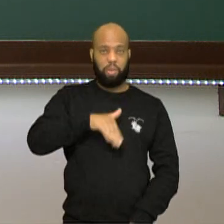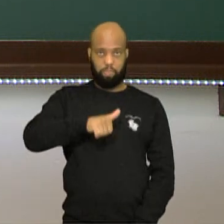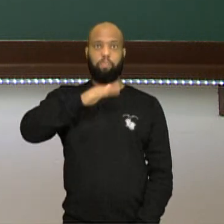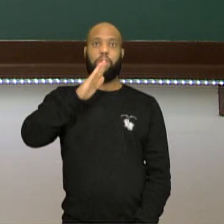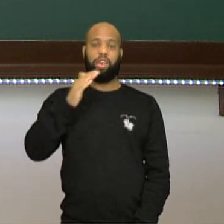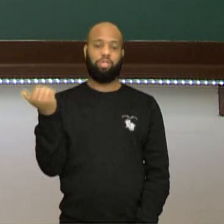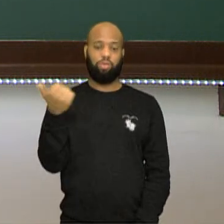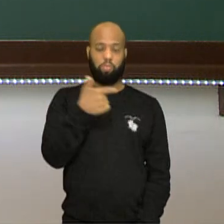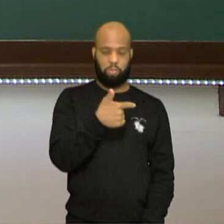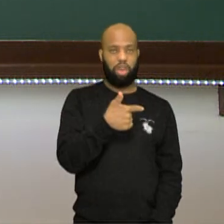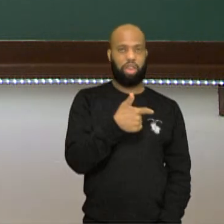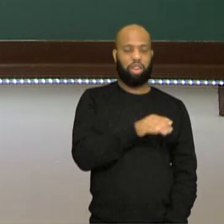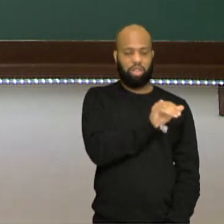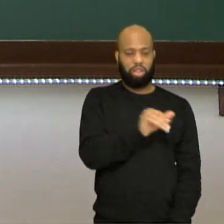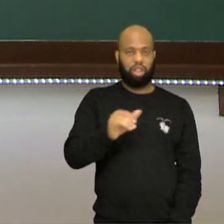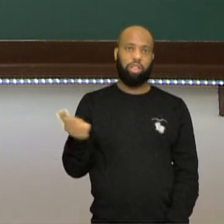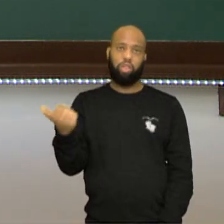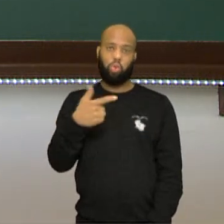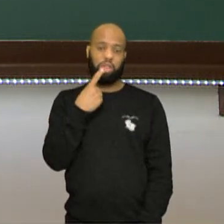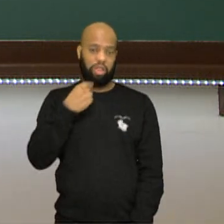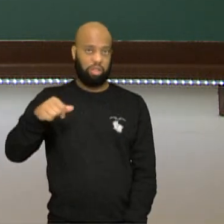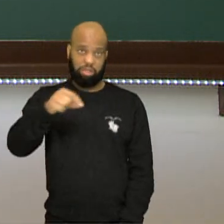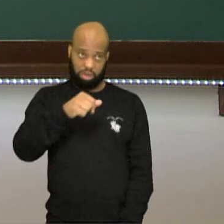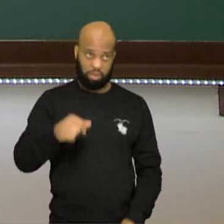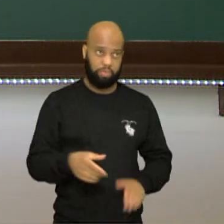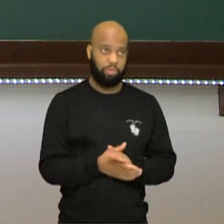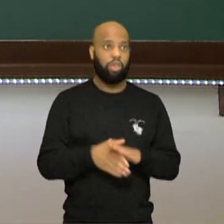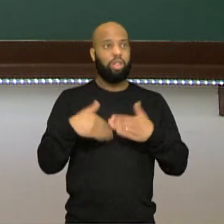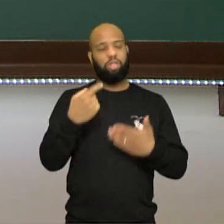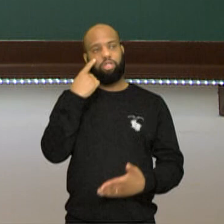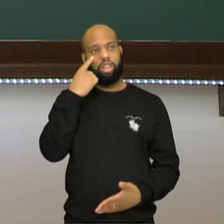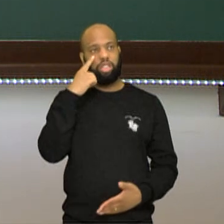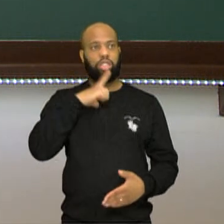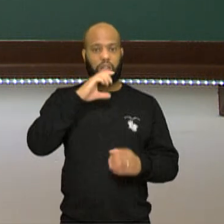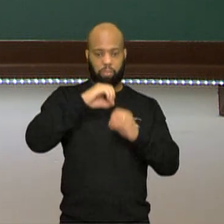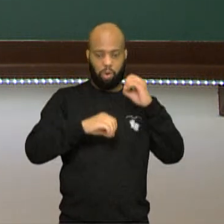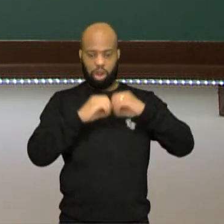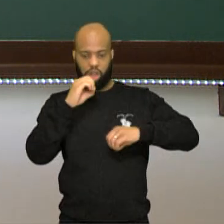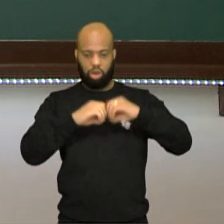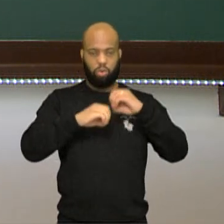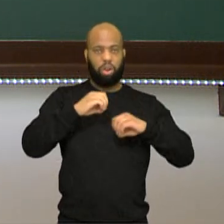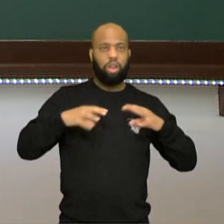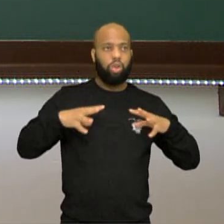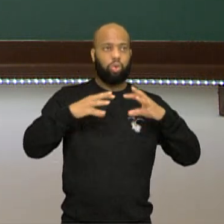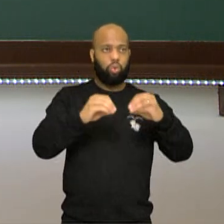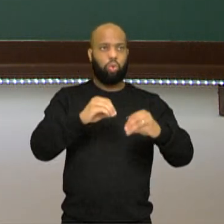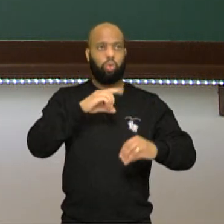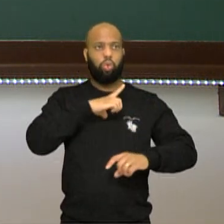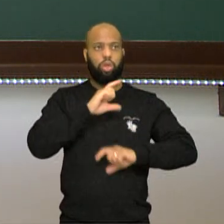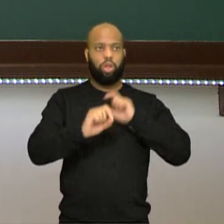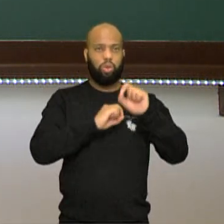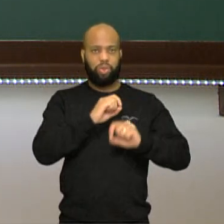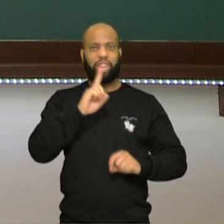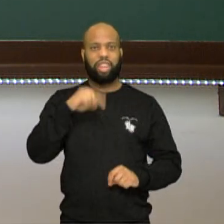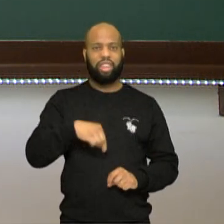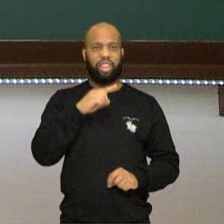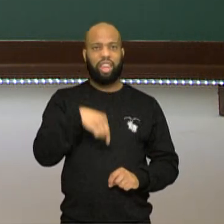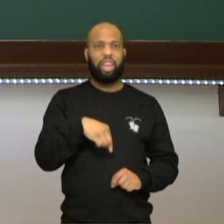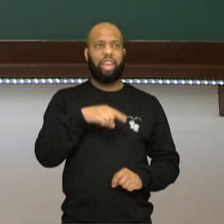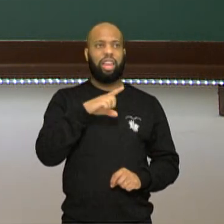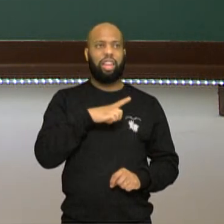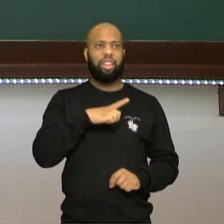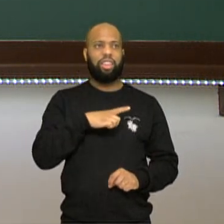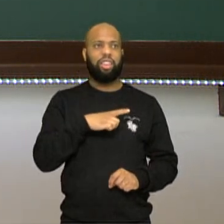água salgada. Então você tem aqui as moléculas todas com os seus dipolos, vetores de